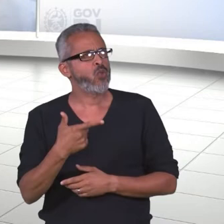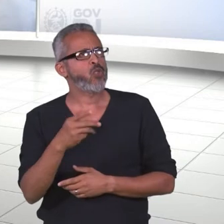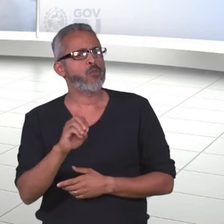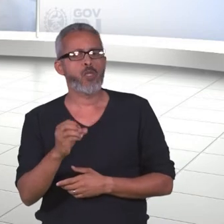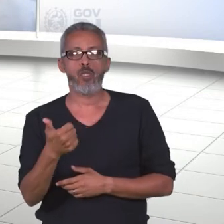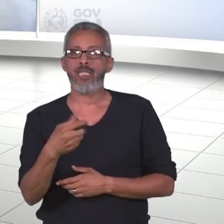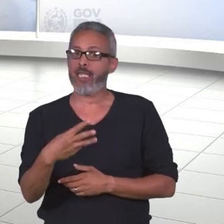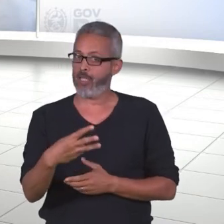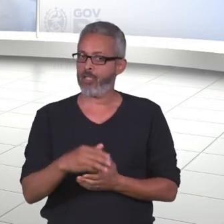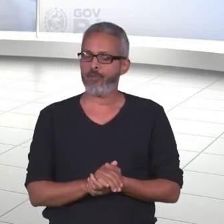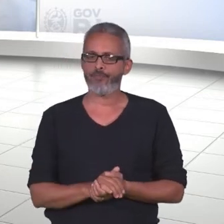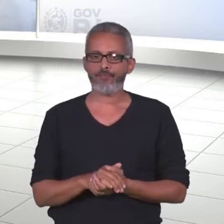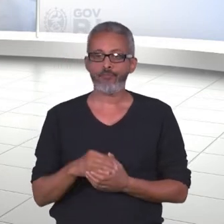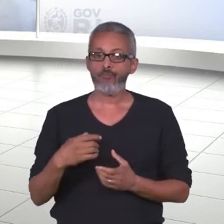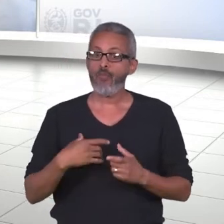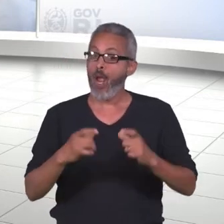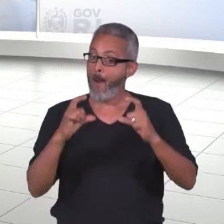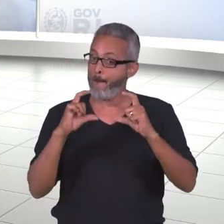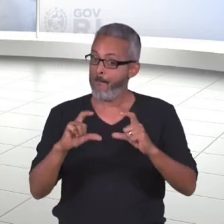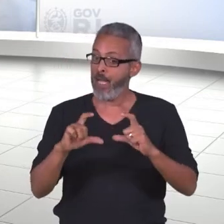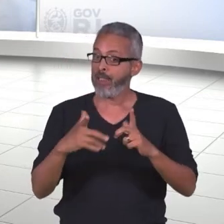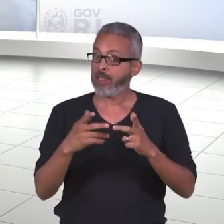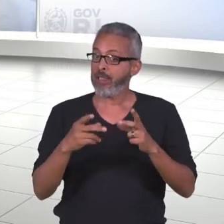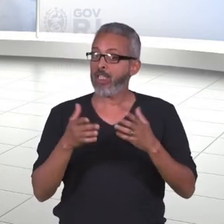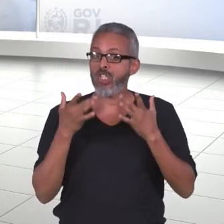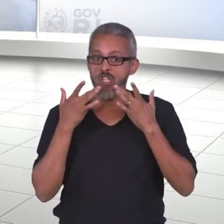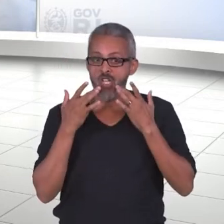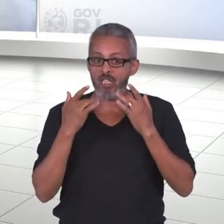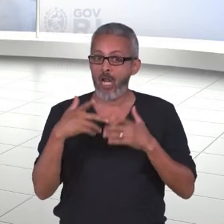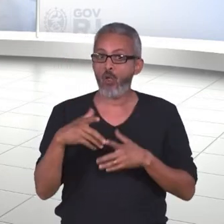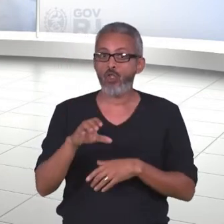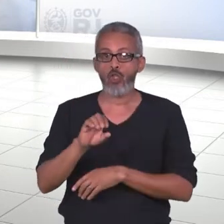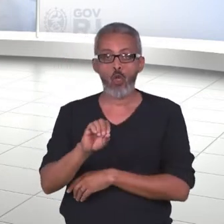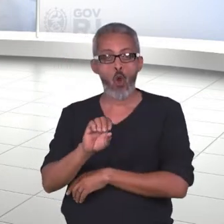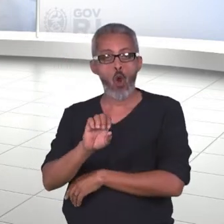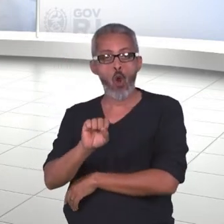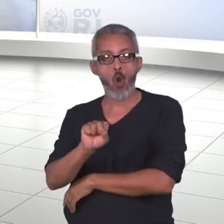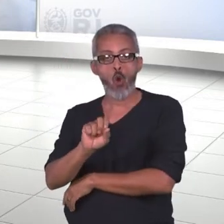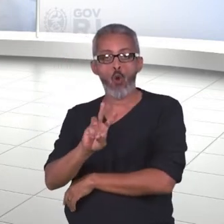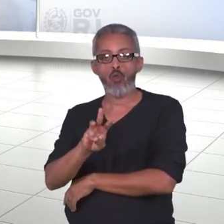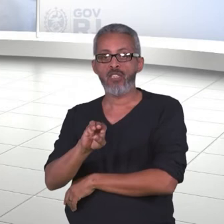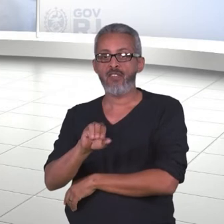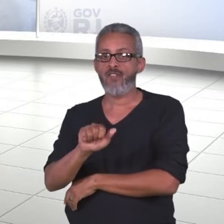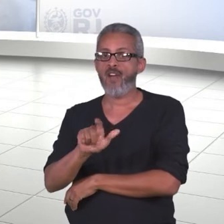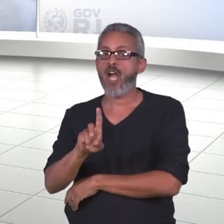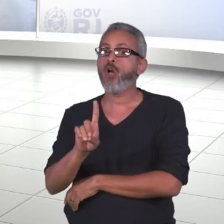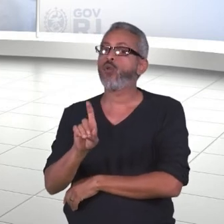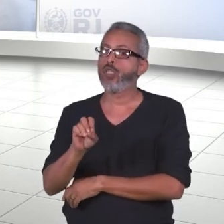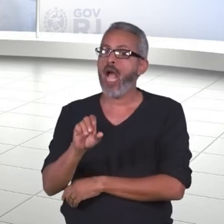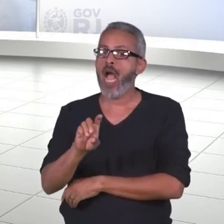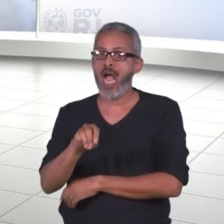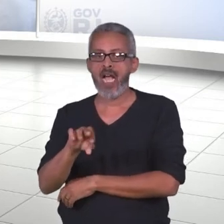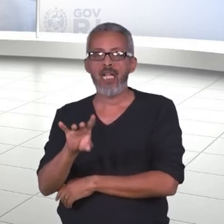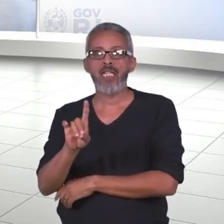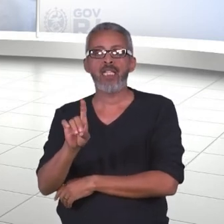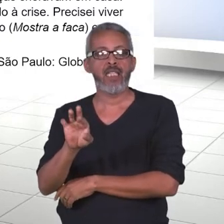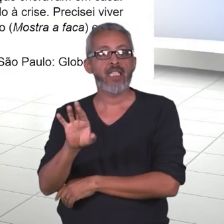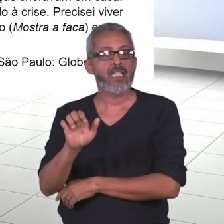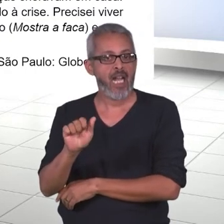suas características. Agora, vamos ver como isso aparece na questão 13 do Enem de